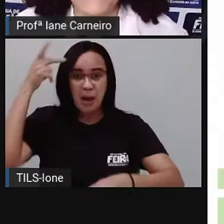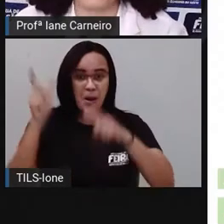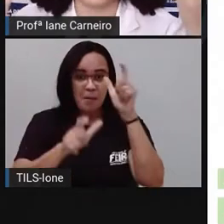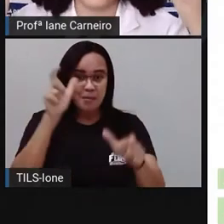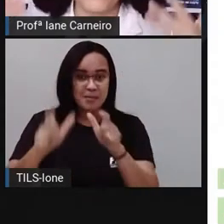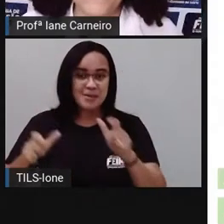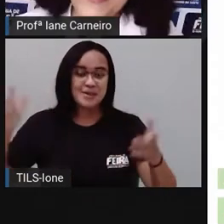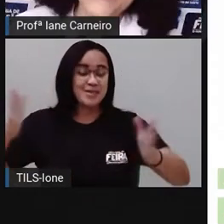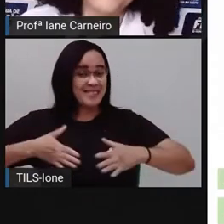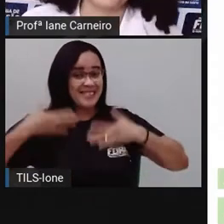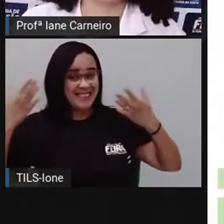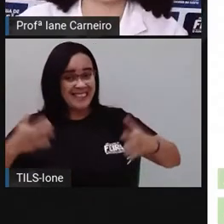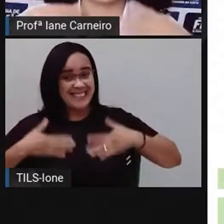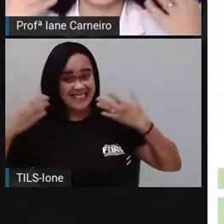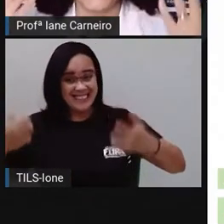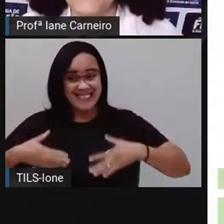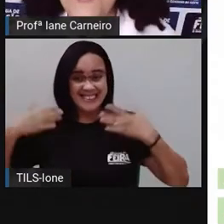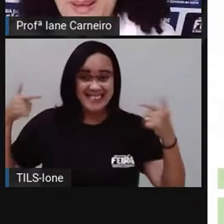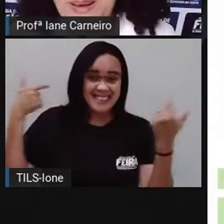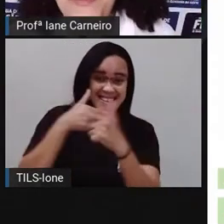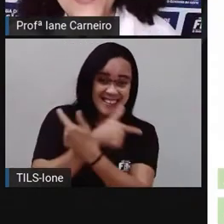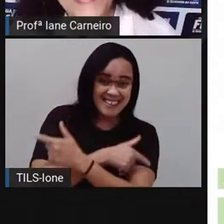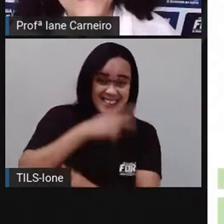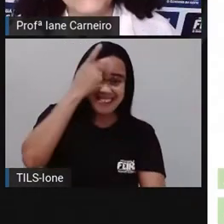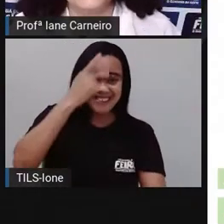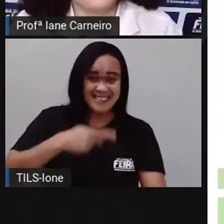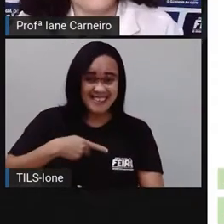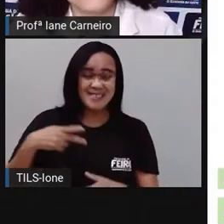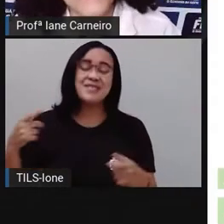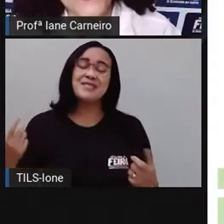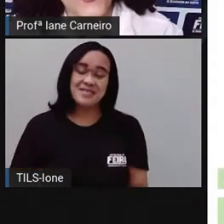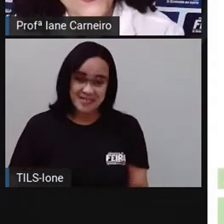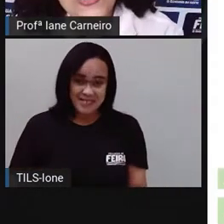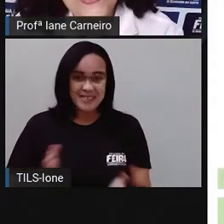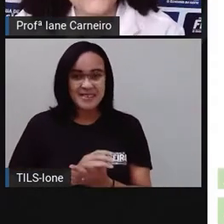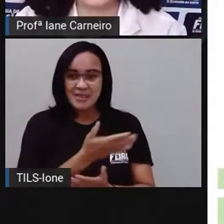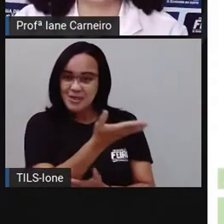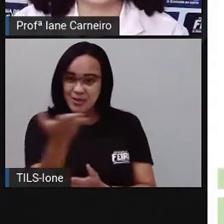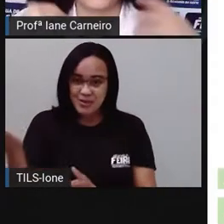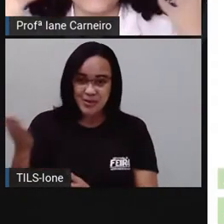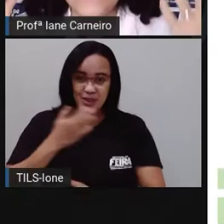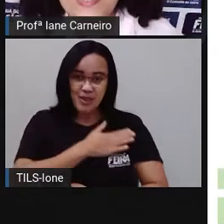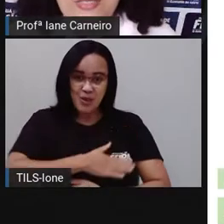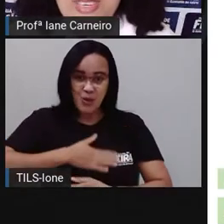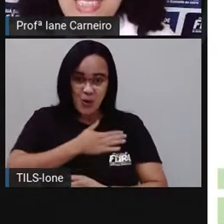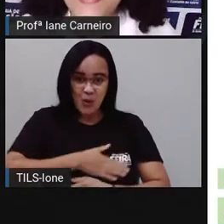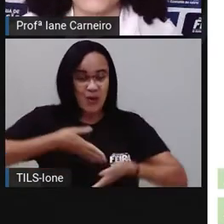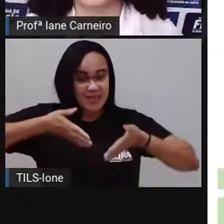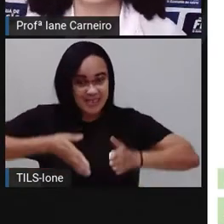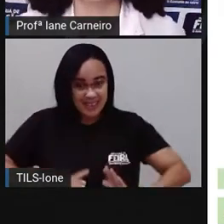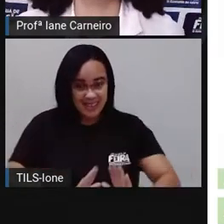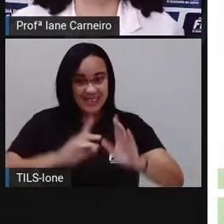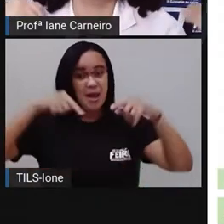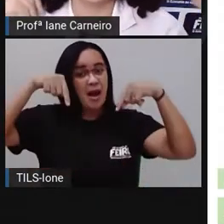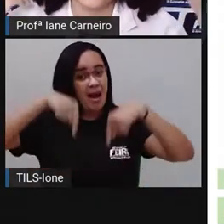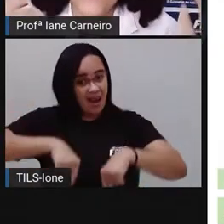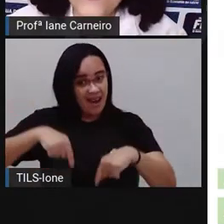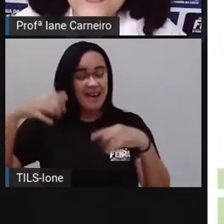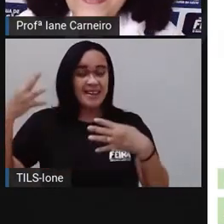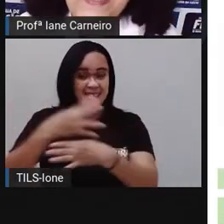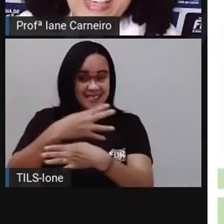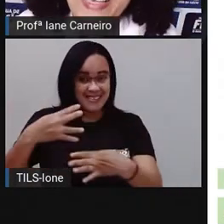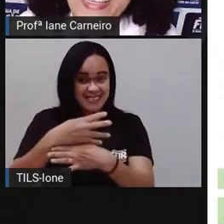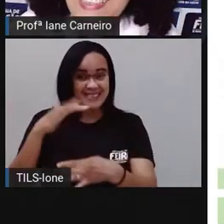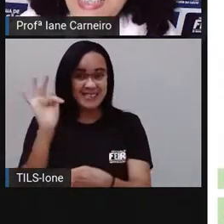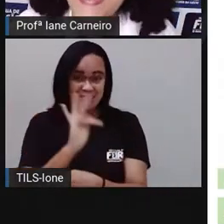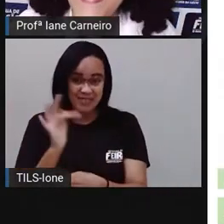meme dele próprio, um povo que ri dele próprio, né? E você gosta de ter nascido em Feira de Santana? Gosta